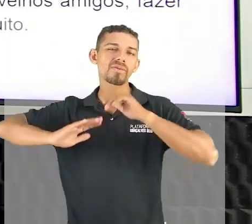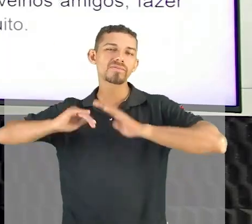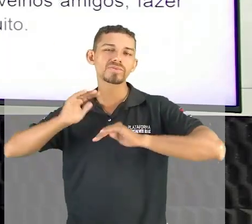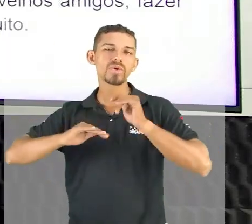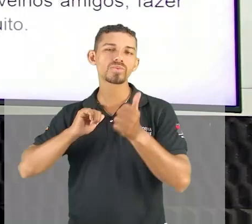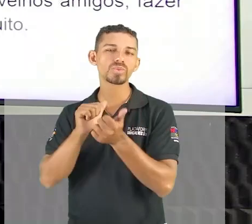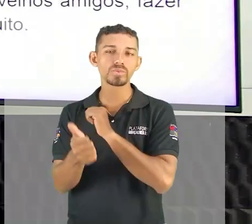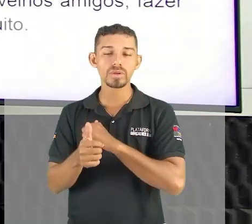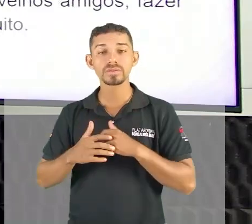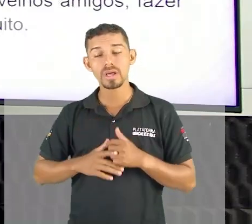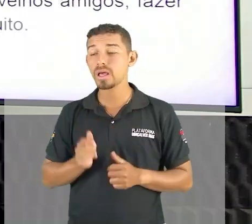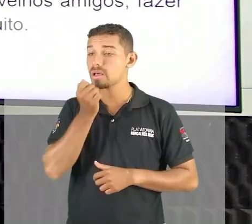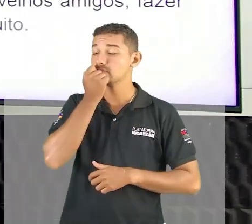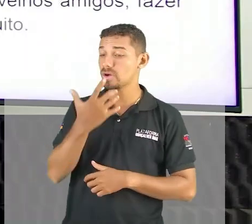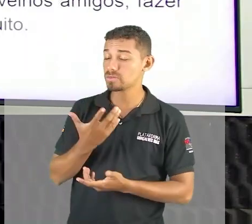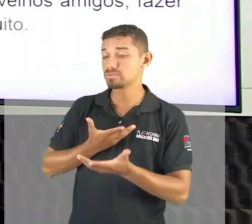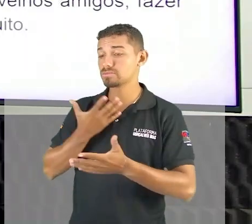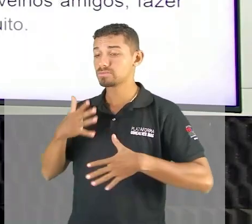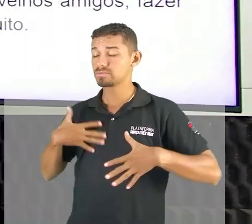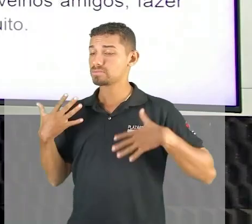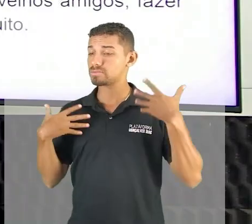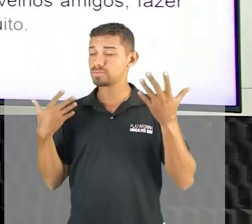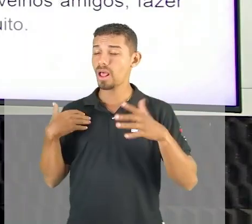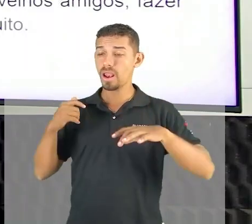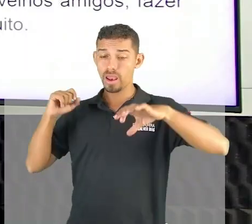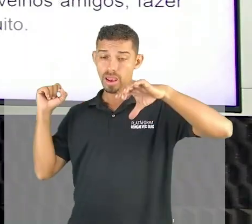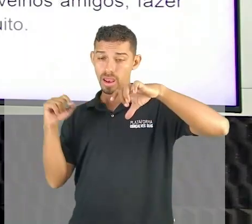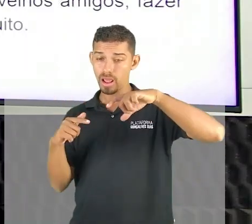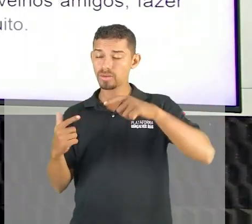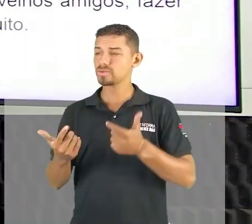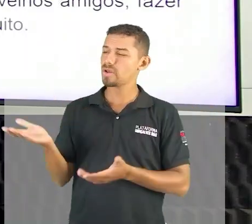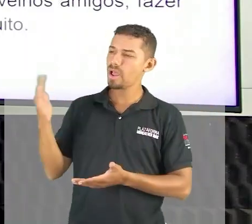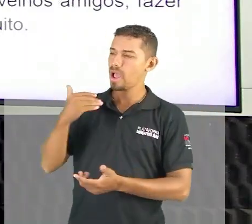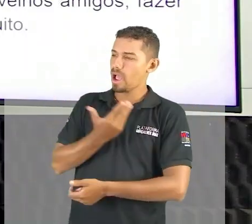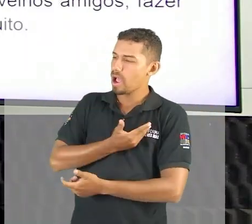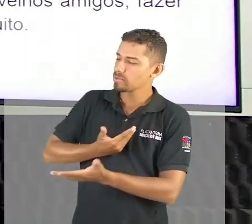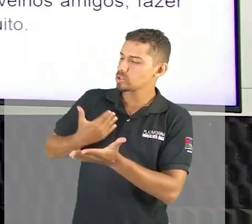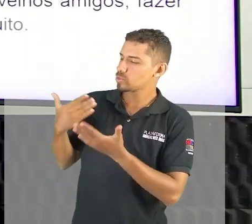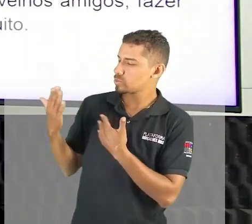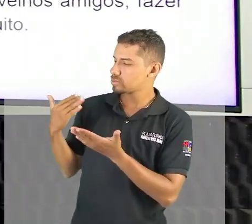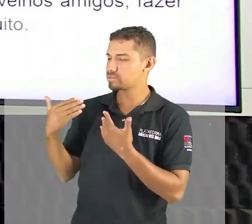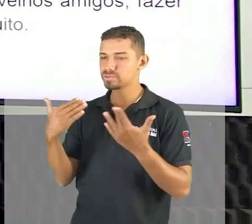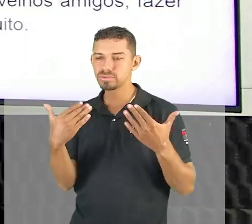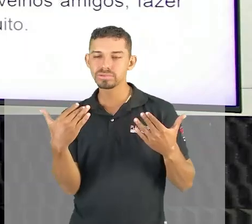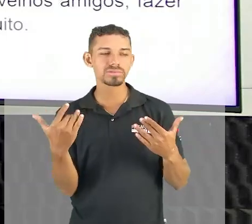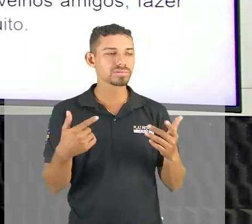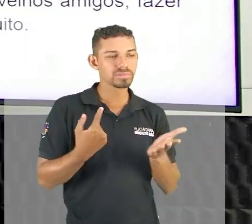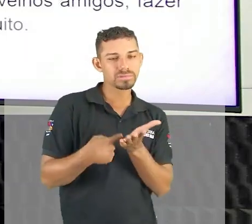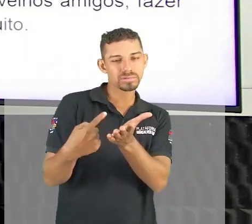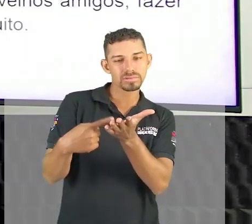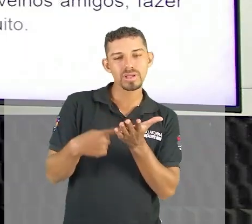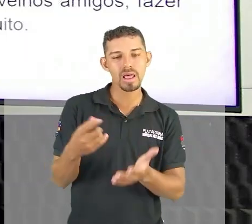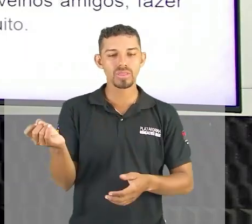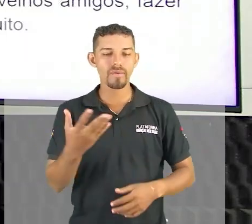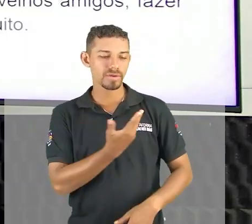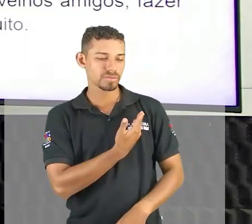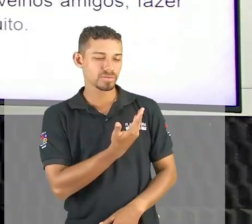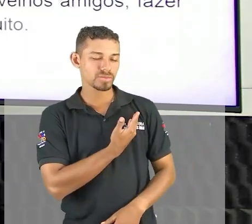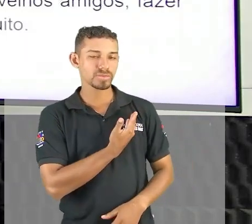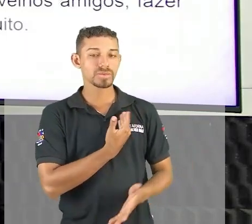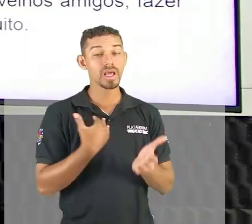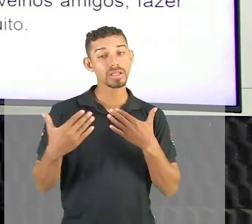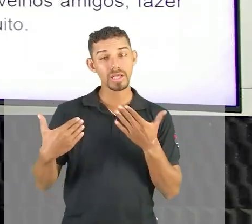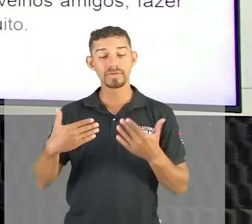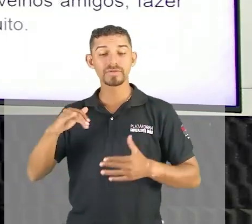eles tão bom bom quanto marcar um gol é juntar velhos amigos fazer Novas Novas Amizades eh